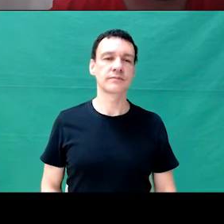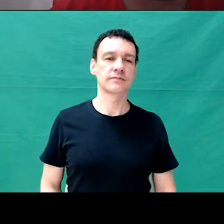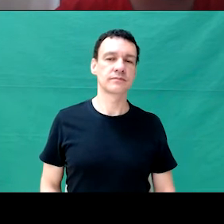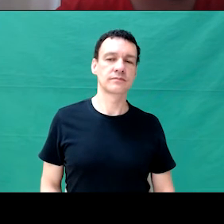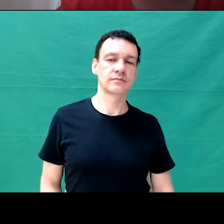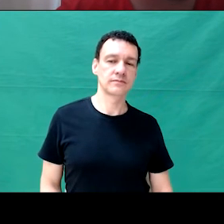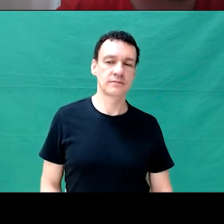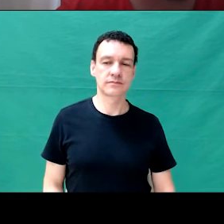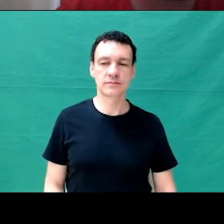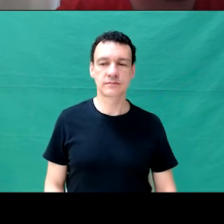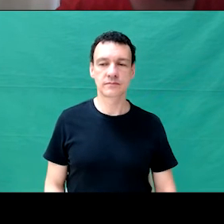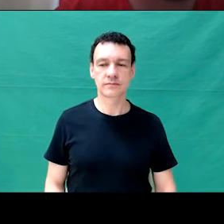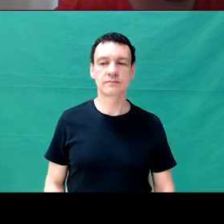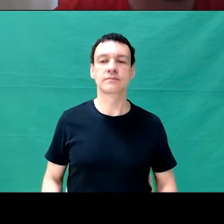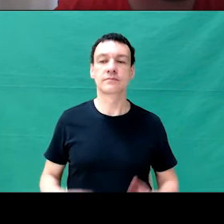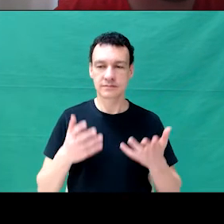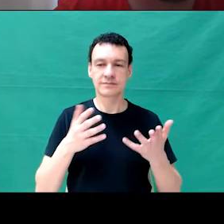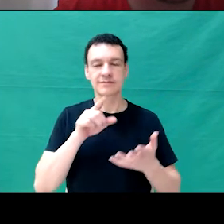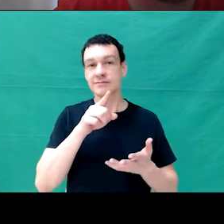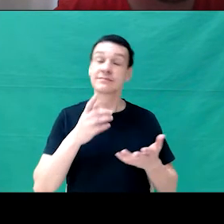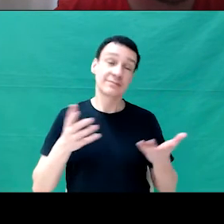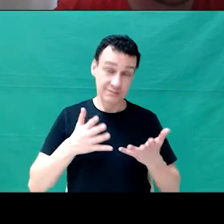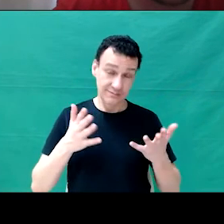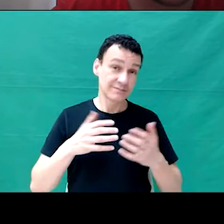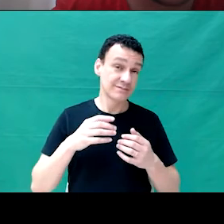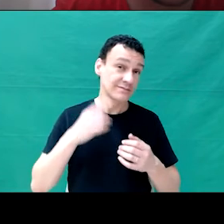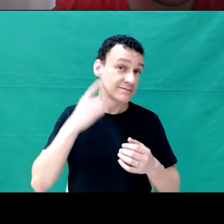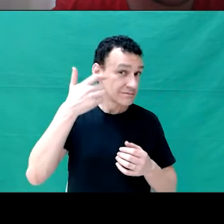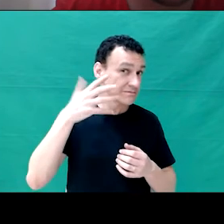Eu vou mostrar aqui para vocês, pessoal, tá? Eu vou rodar